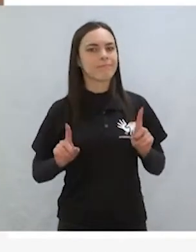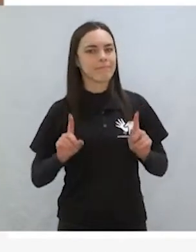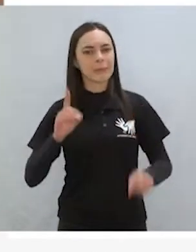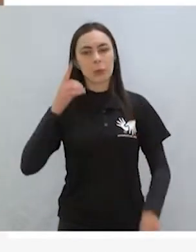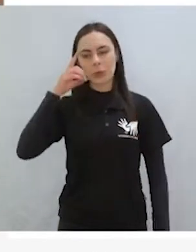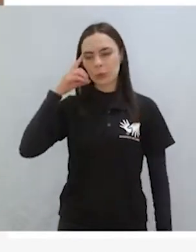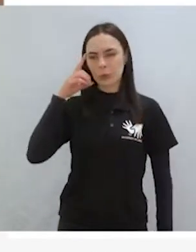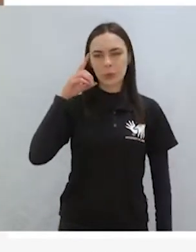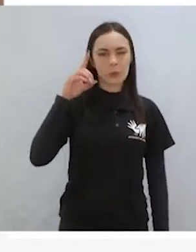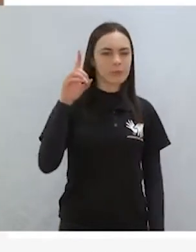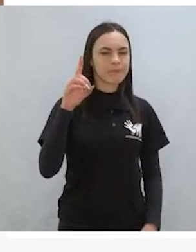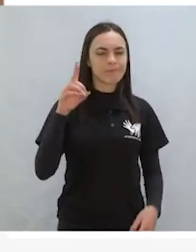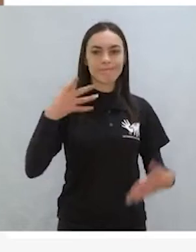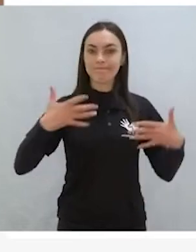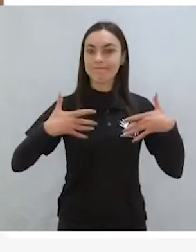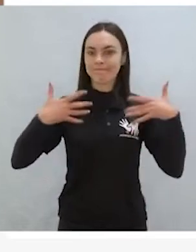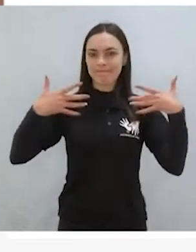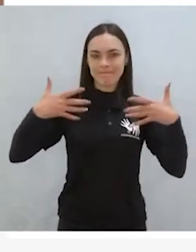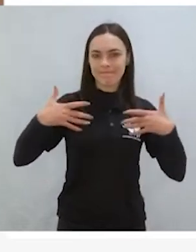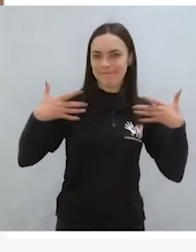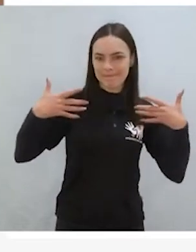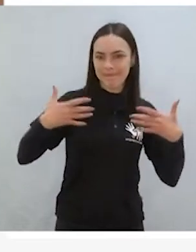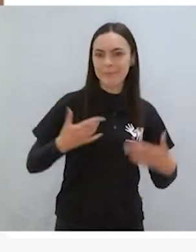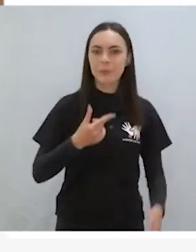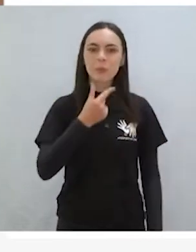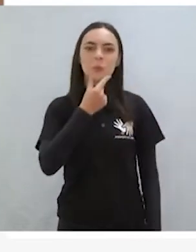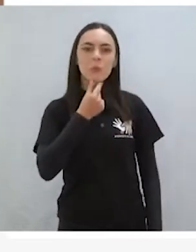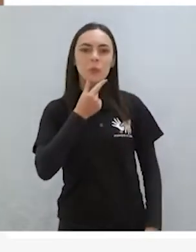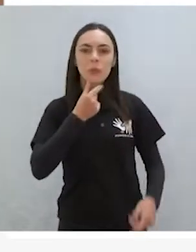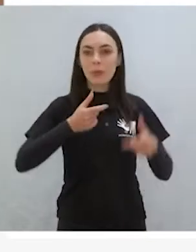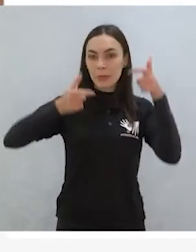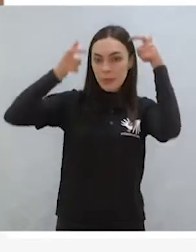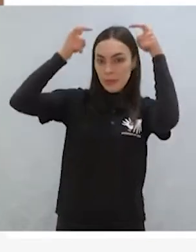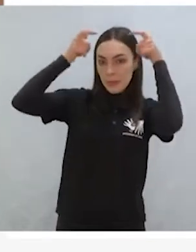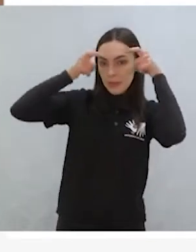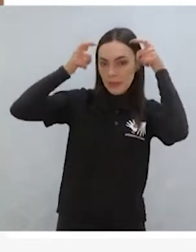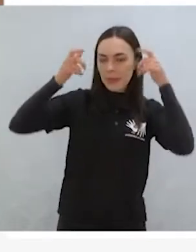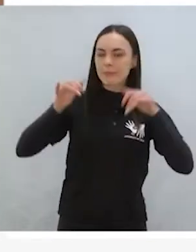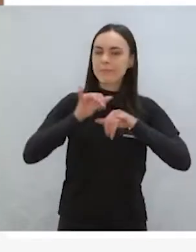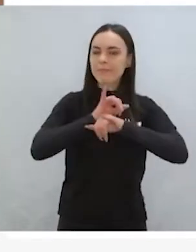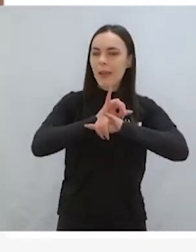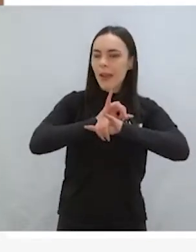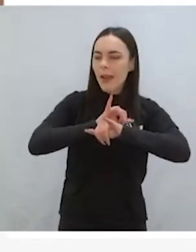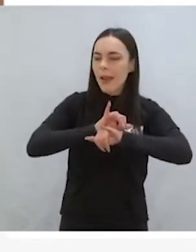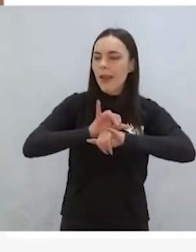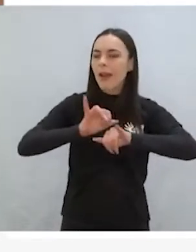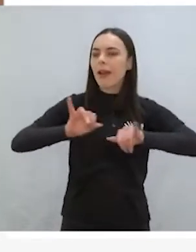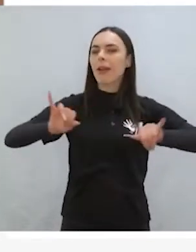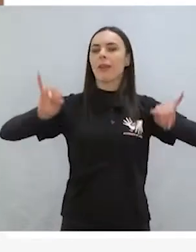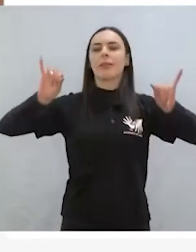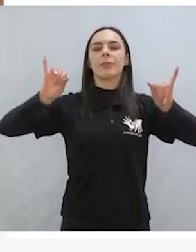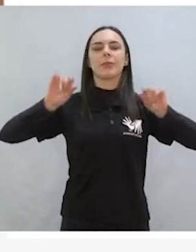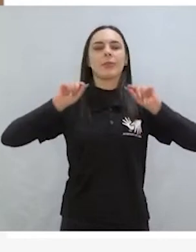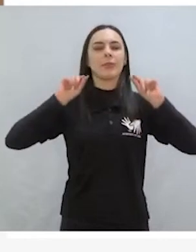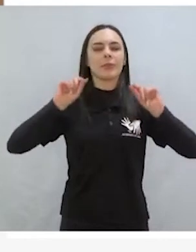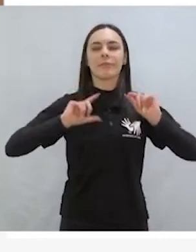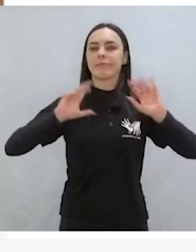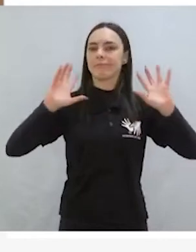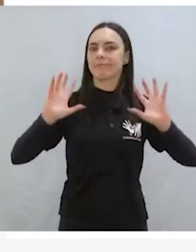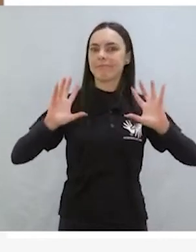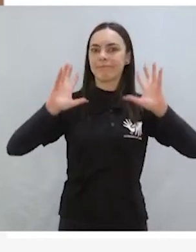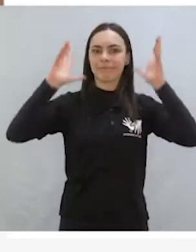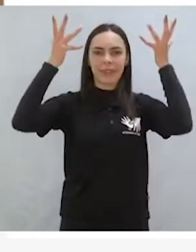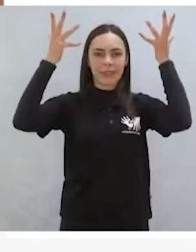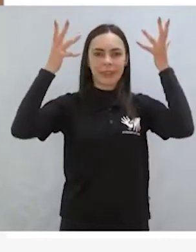Porém, um dia, um alegre dia, o príncipe mandou anunciar que faria um